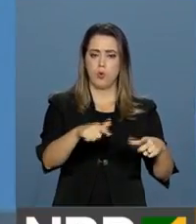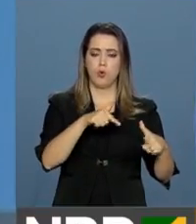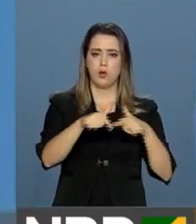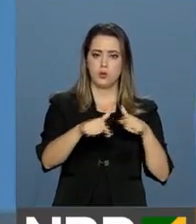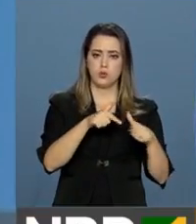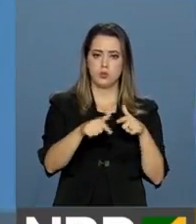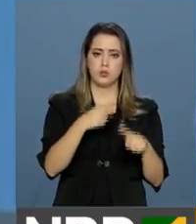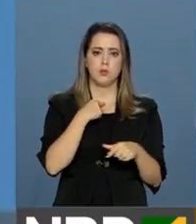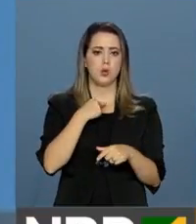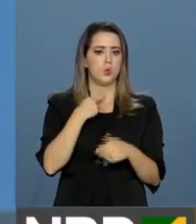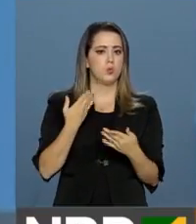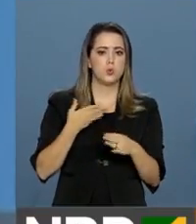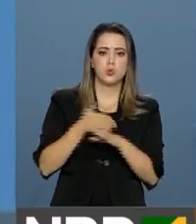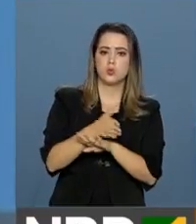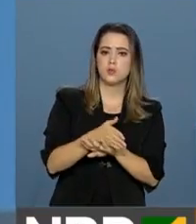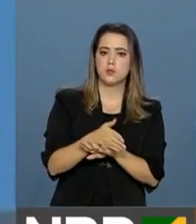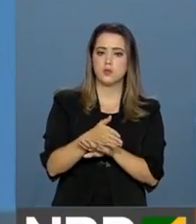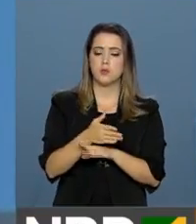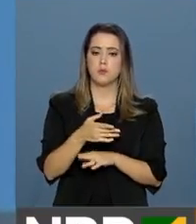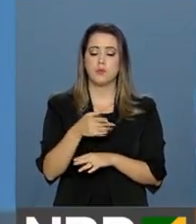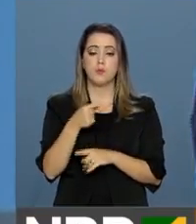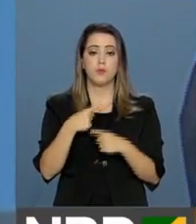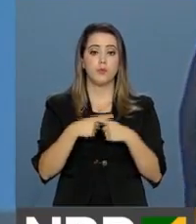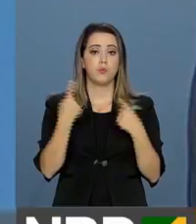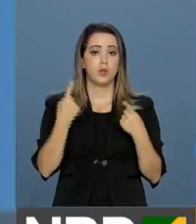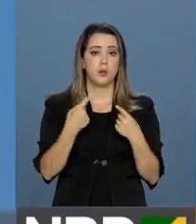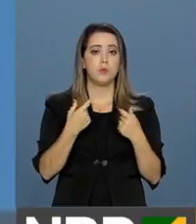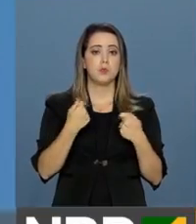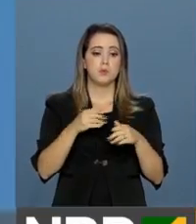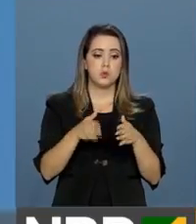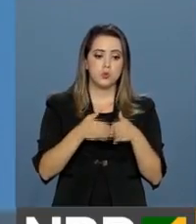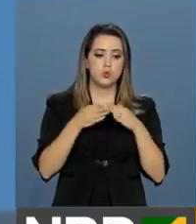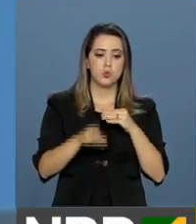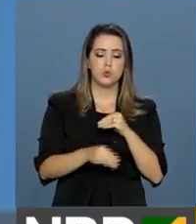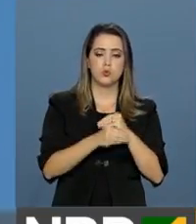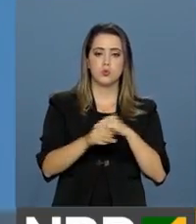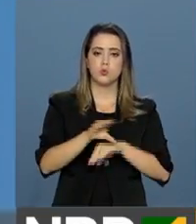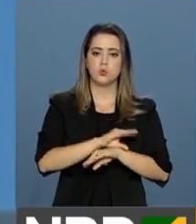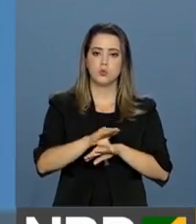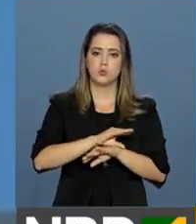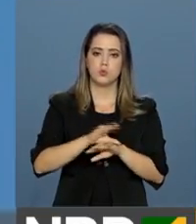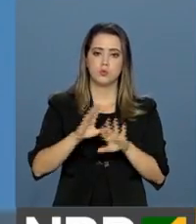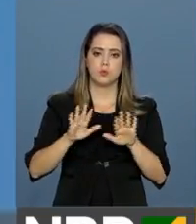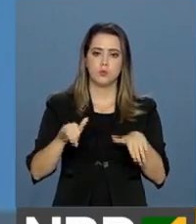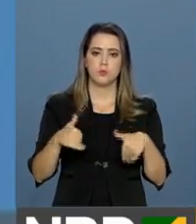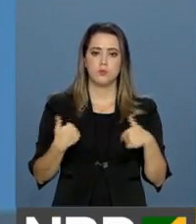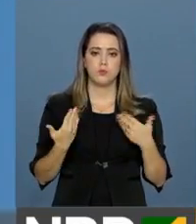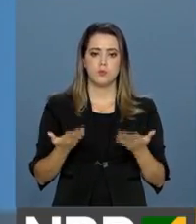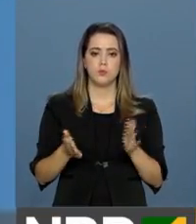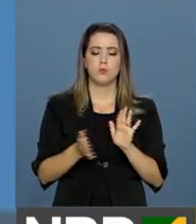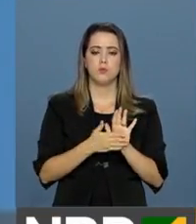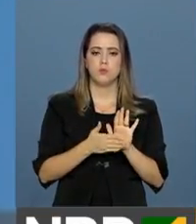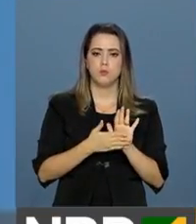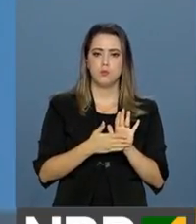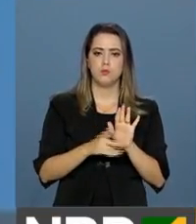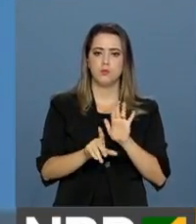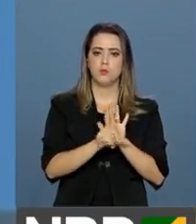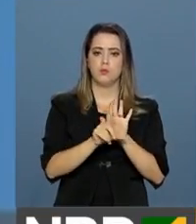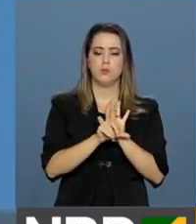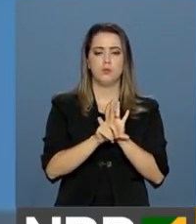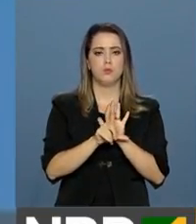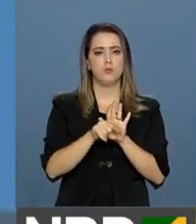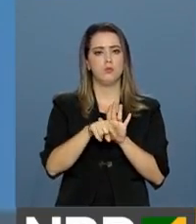já está previsto no texto constitucional mas tanto insistir os colegas que eu acabei propondo esse projeto de lei